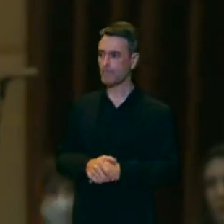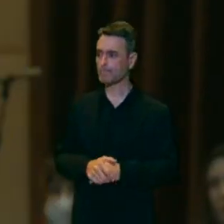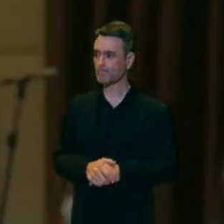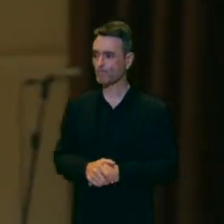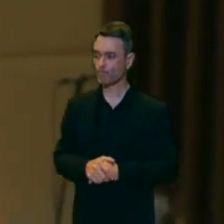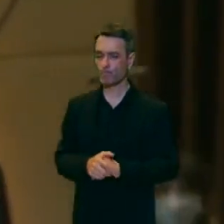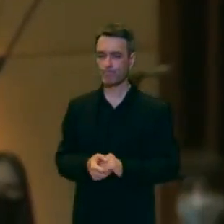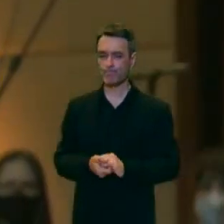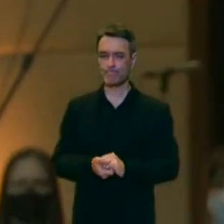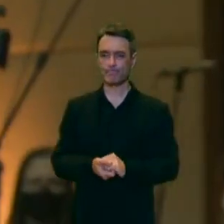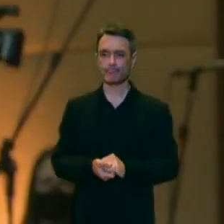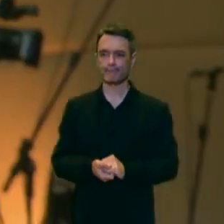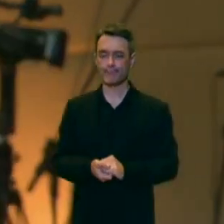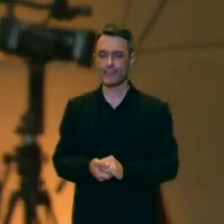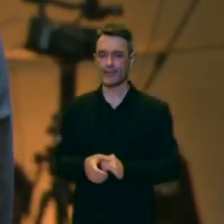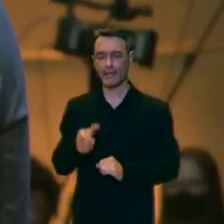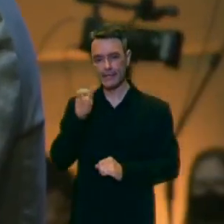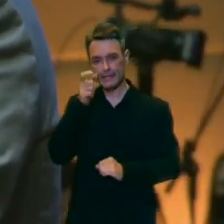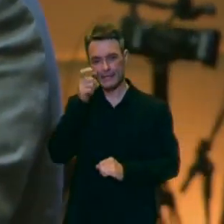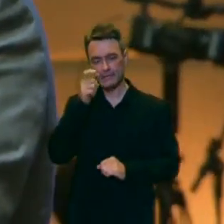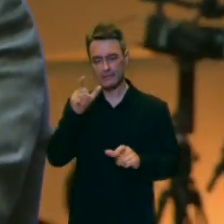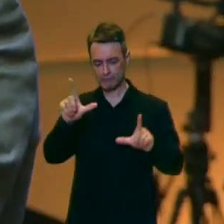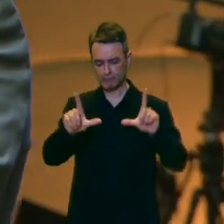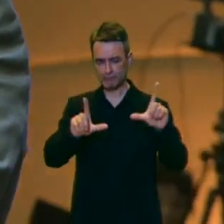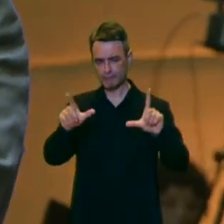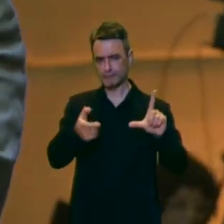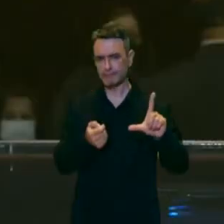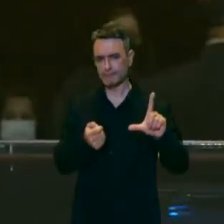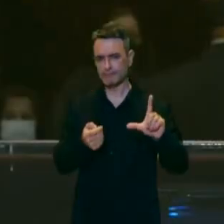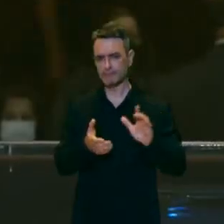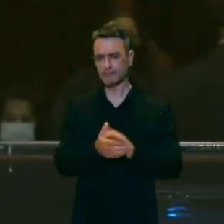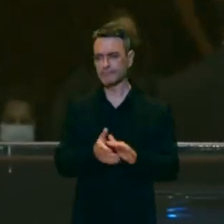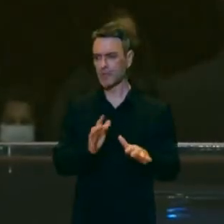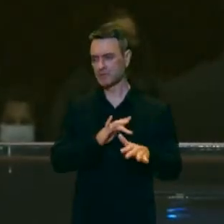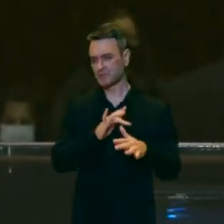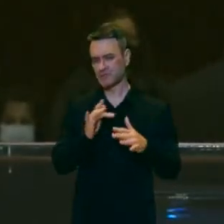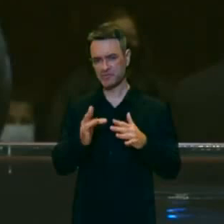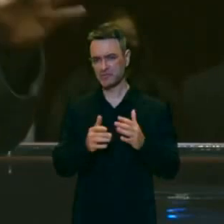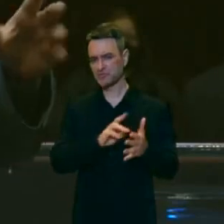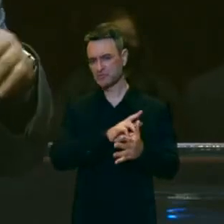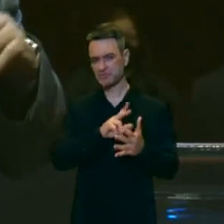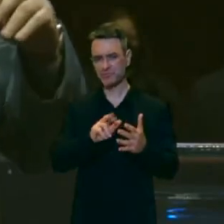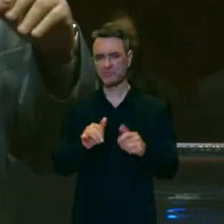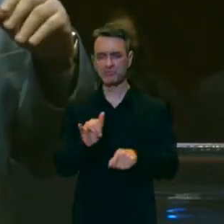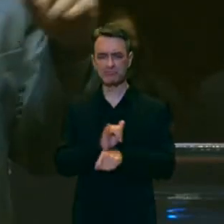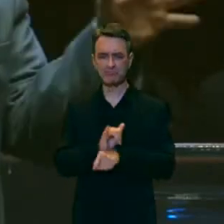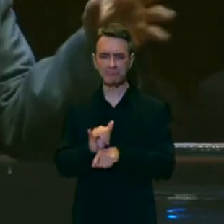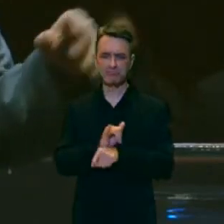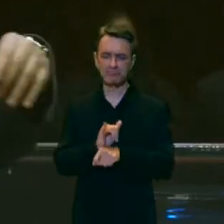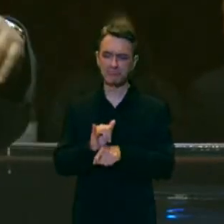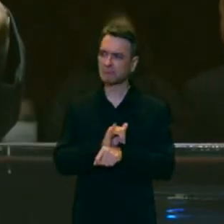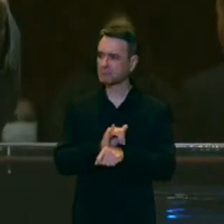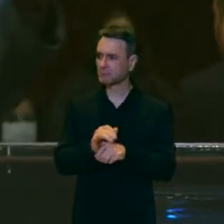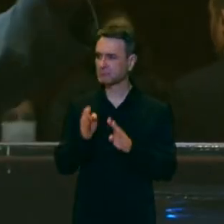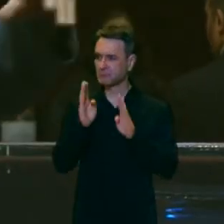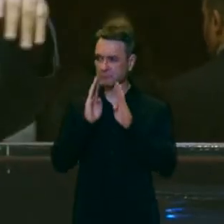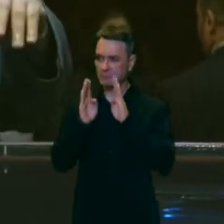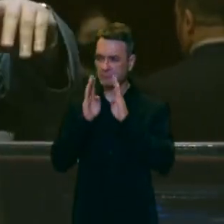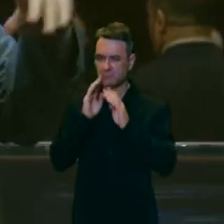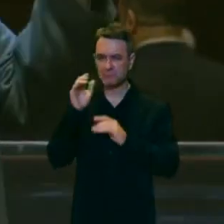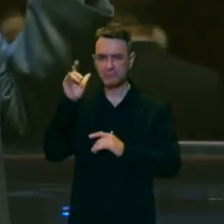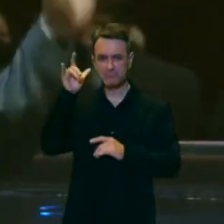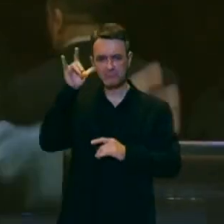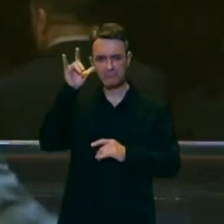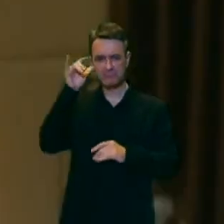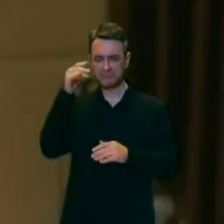Se você está assistindo pela televisão, pelas mídias sociais, pelo YouTube, pelo Facebook, pelo